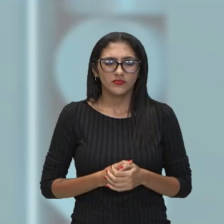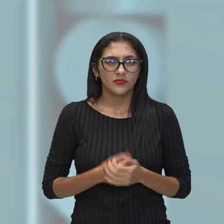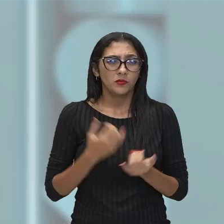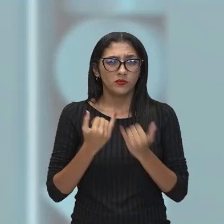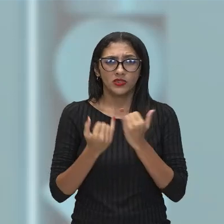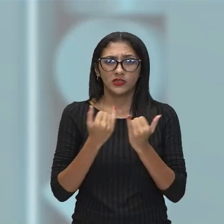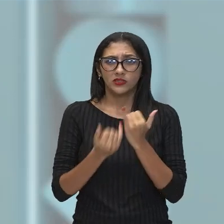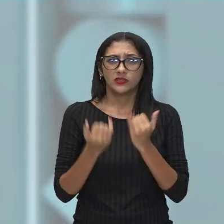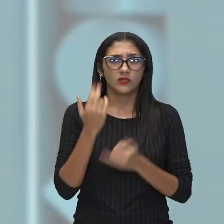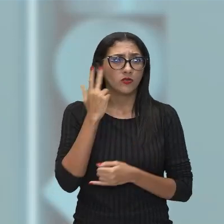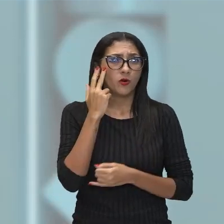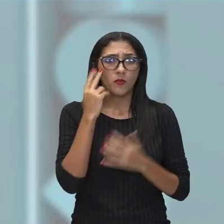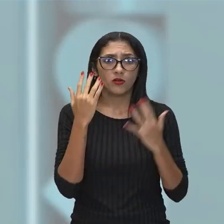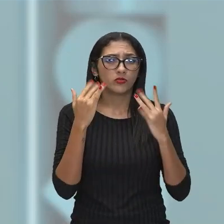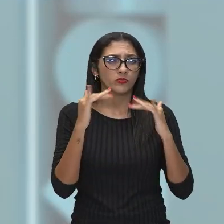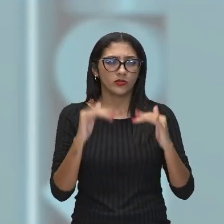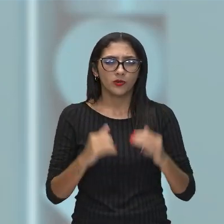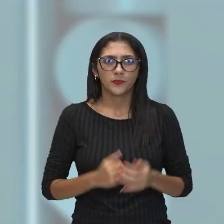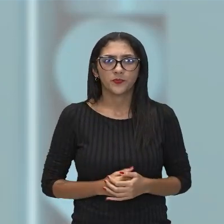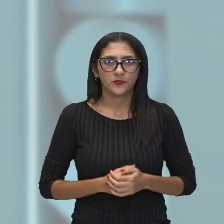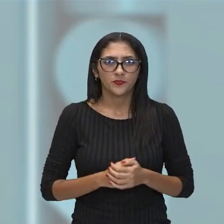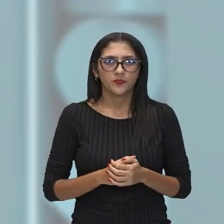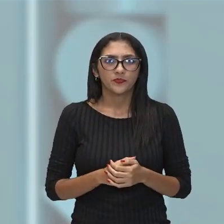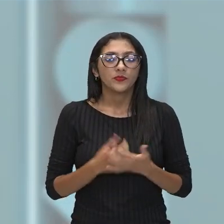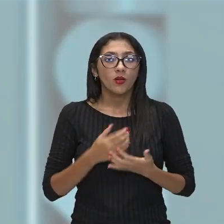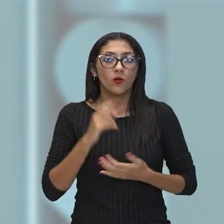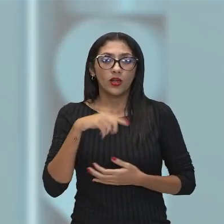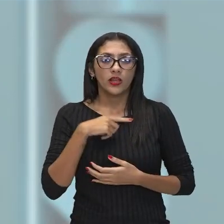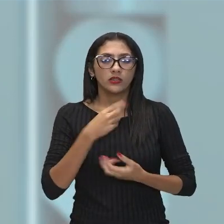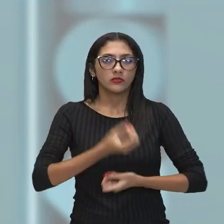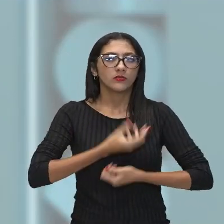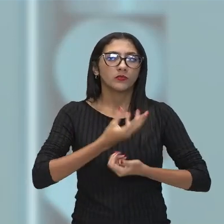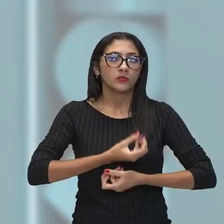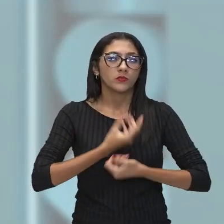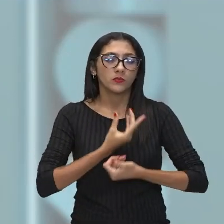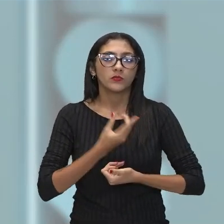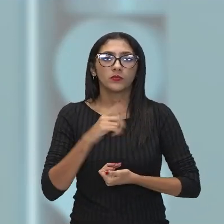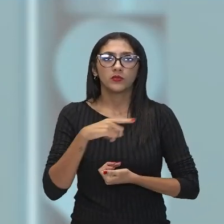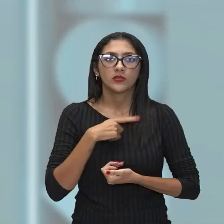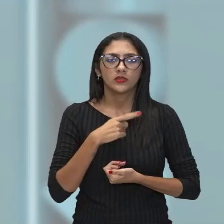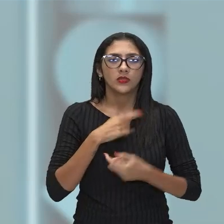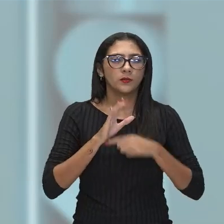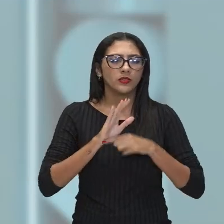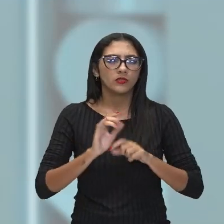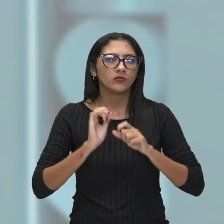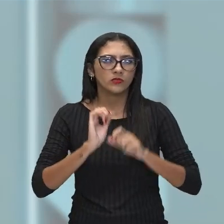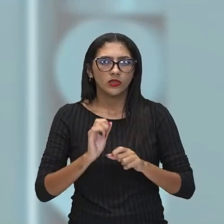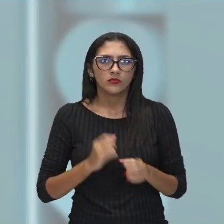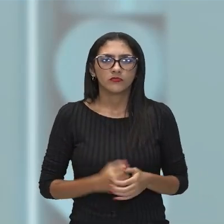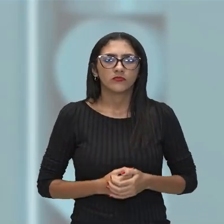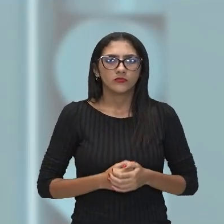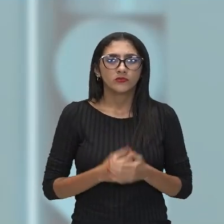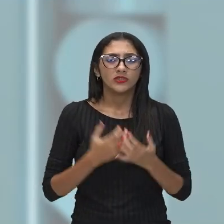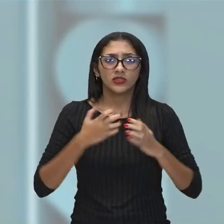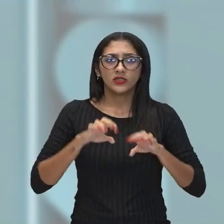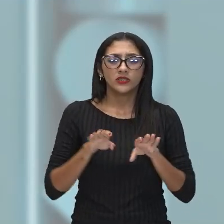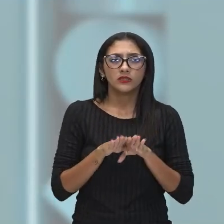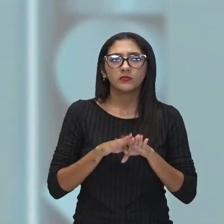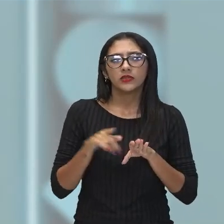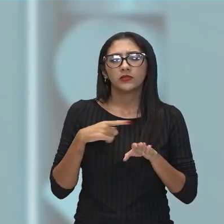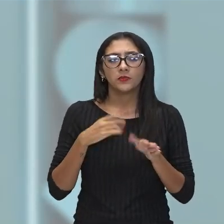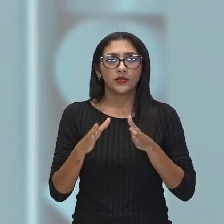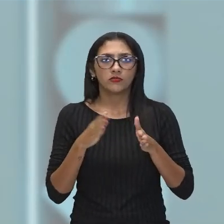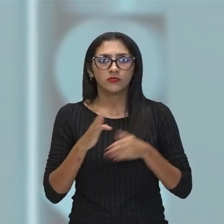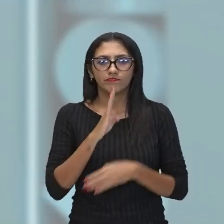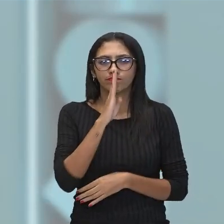E o poema se posiciona contra essa questão, contra a censura, se posiciona também contra